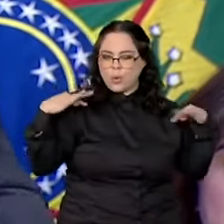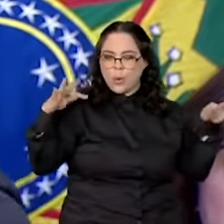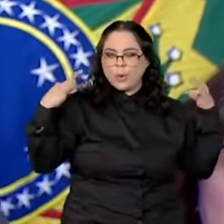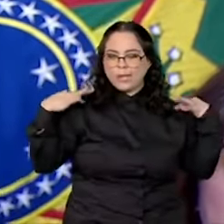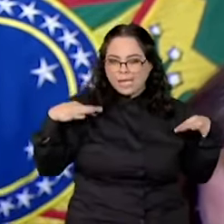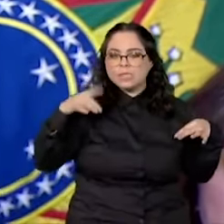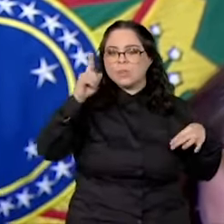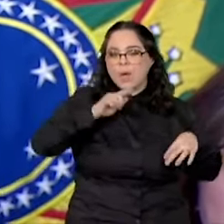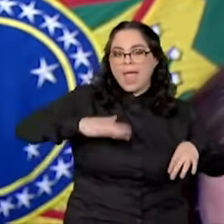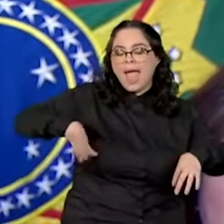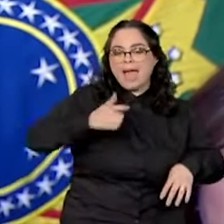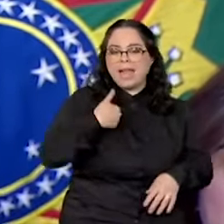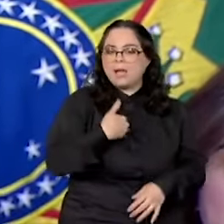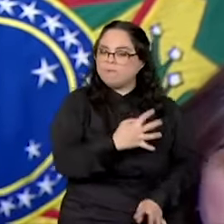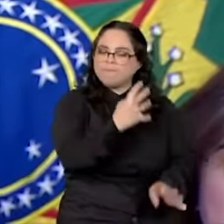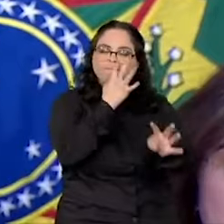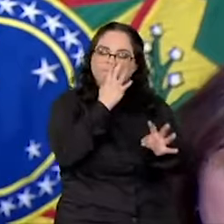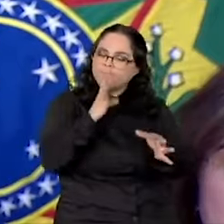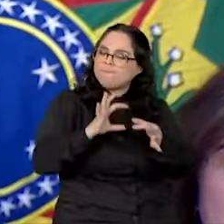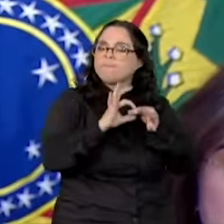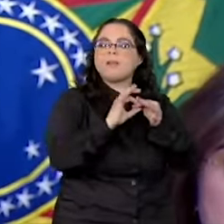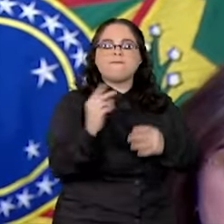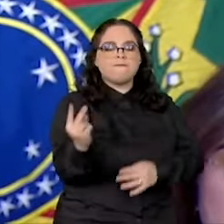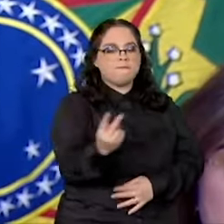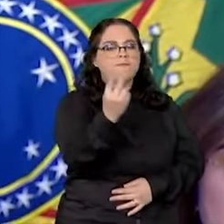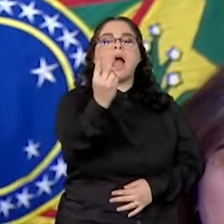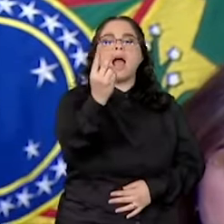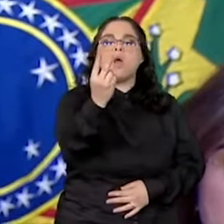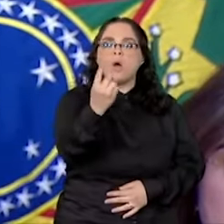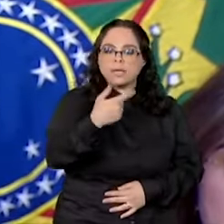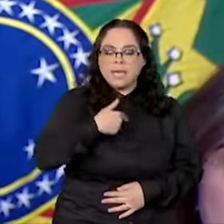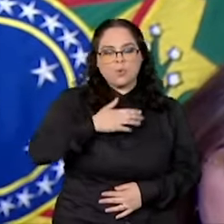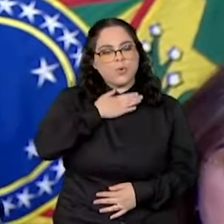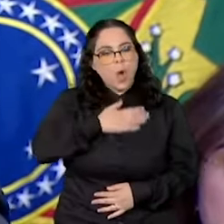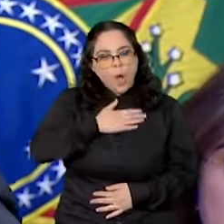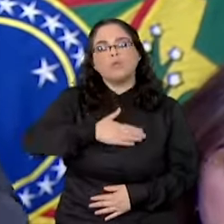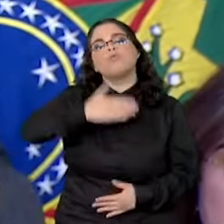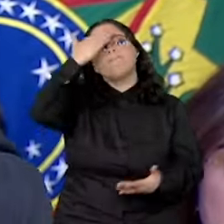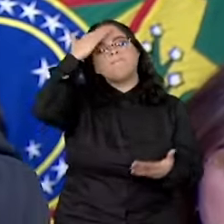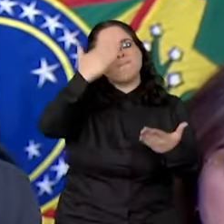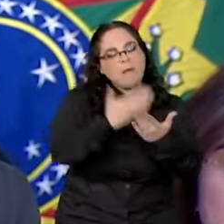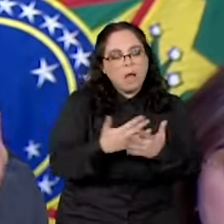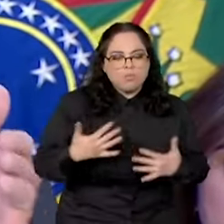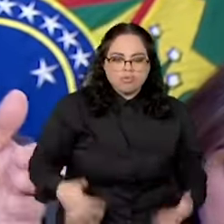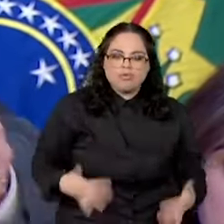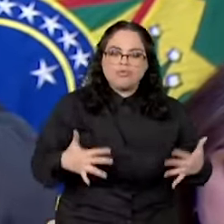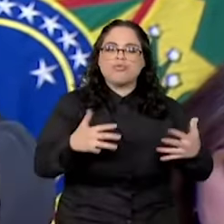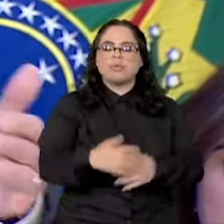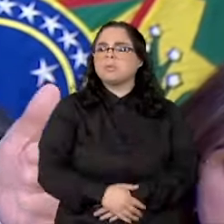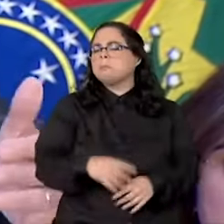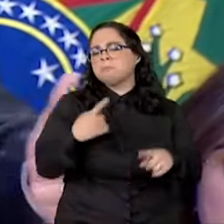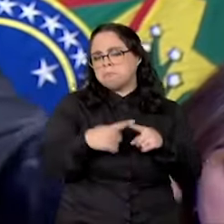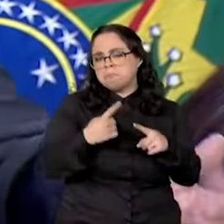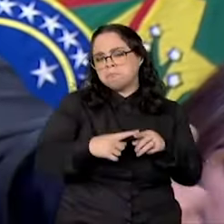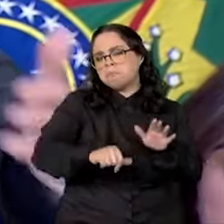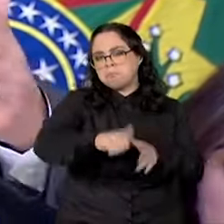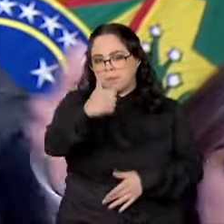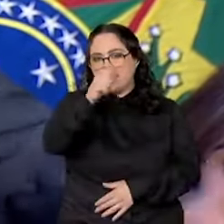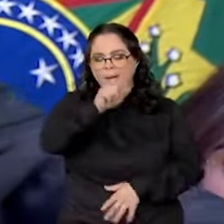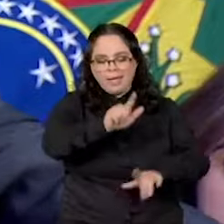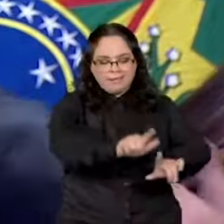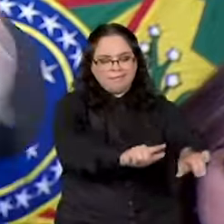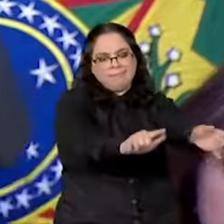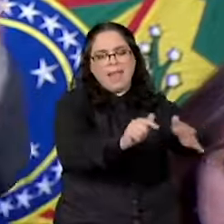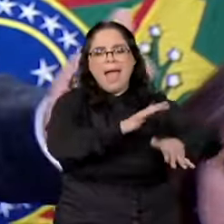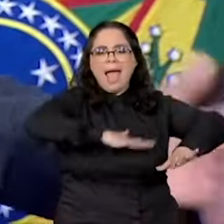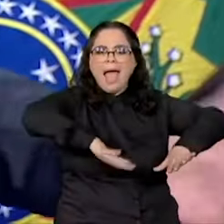área que eu prezo muito, que eu acredito muito e que eu gosto muito. Primeiro porque é uma atividade